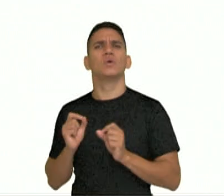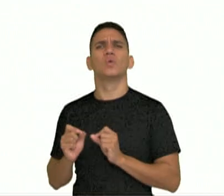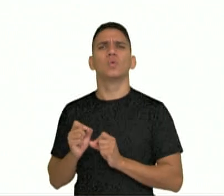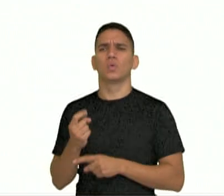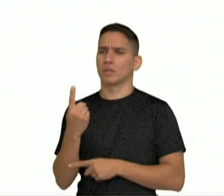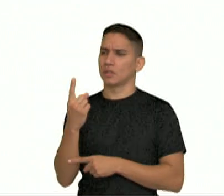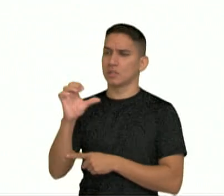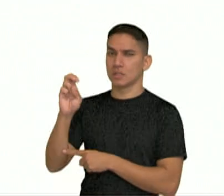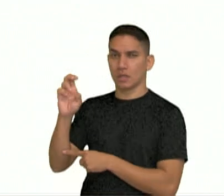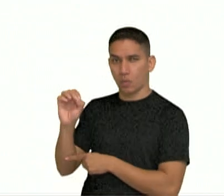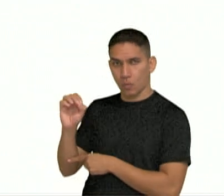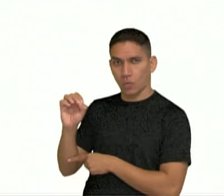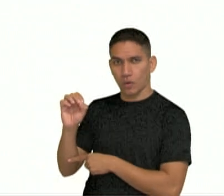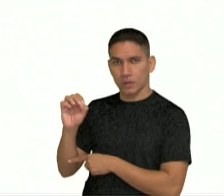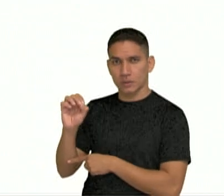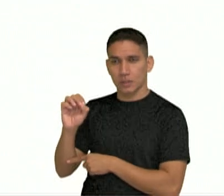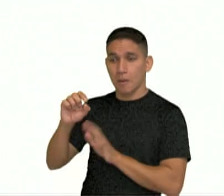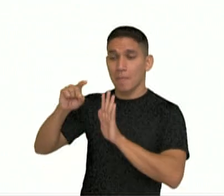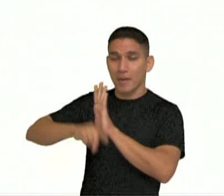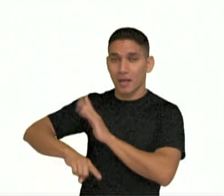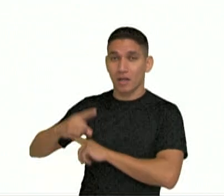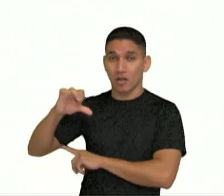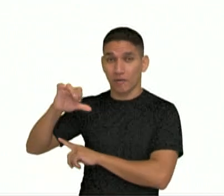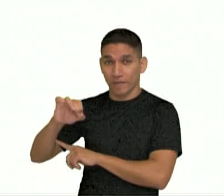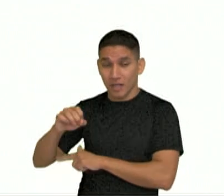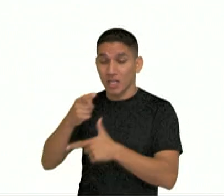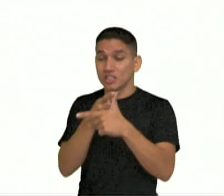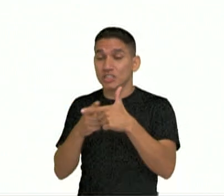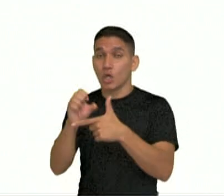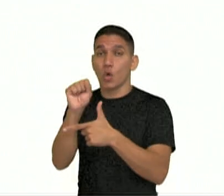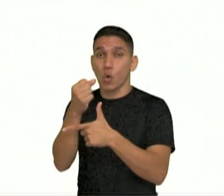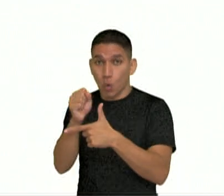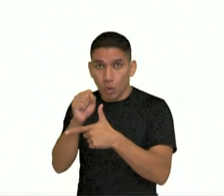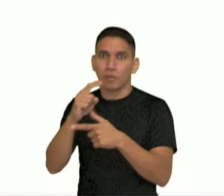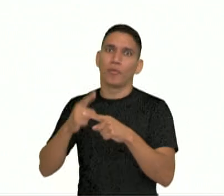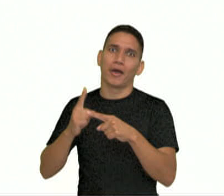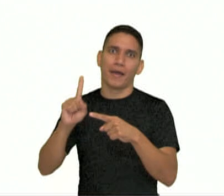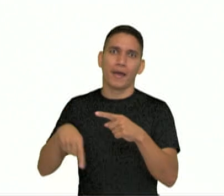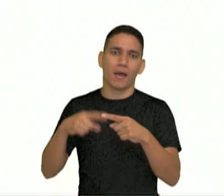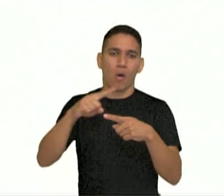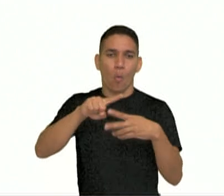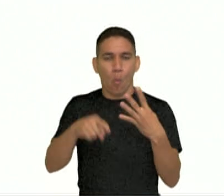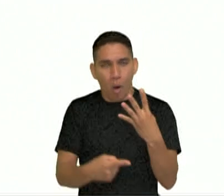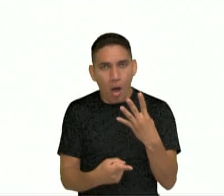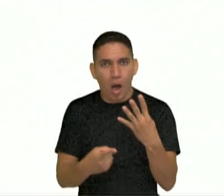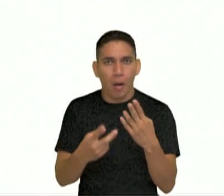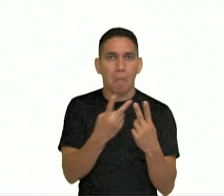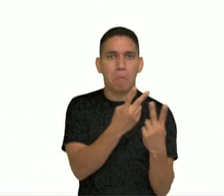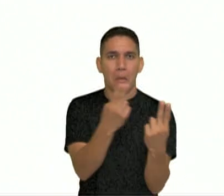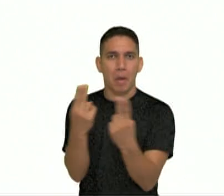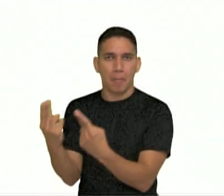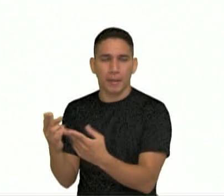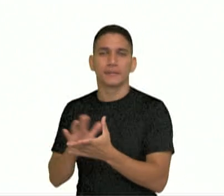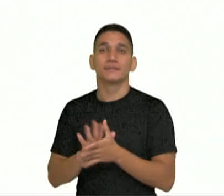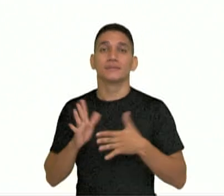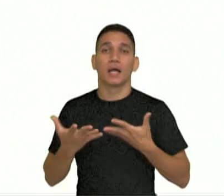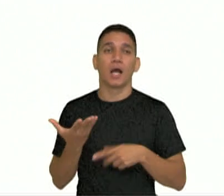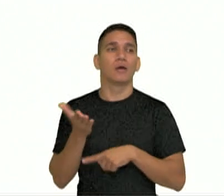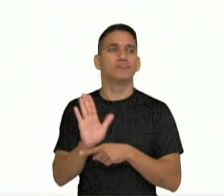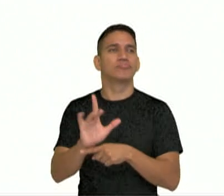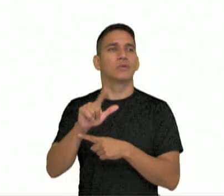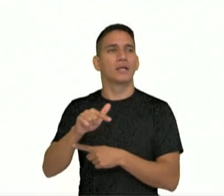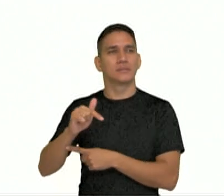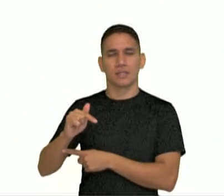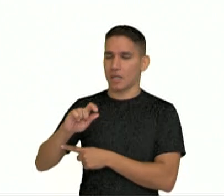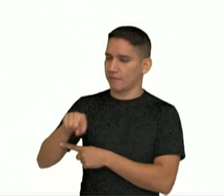menos 90 dividido por 8 alelos, porque são 4 pares de genes, né? Então cada alelo contribui com 7,5 centímetros. Letra